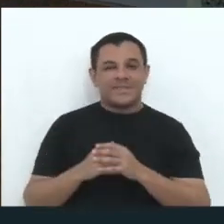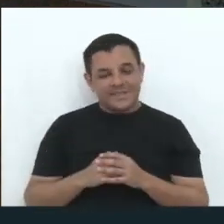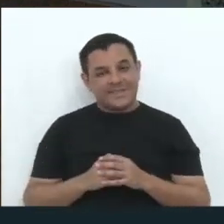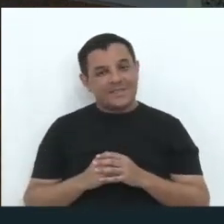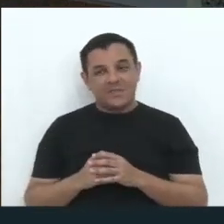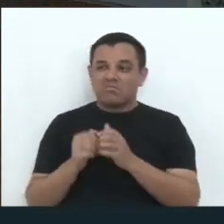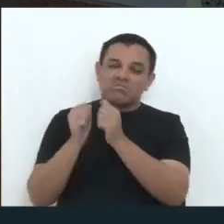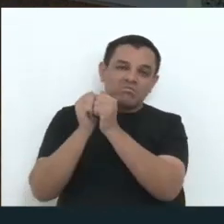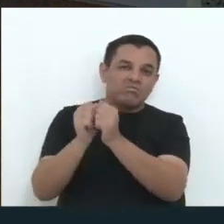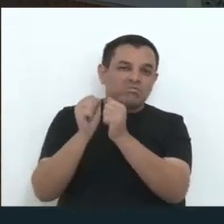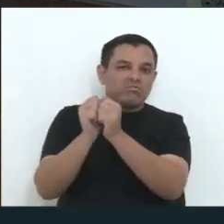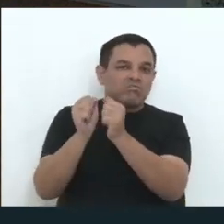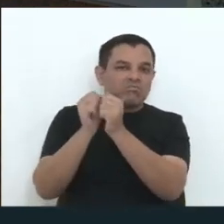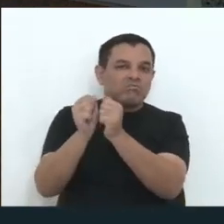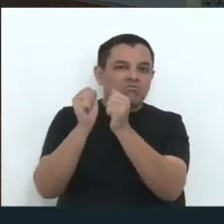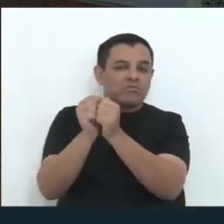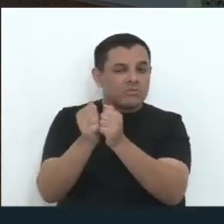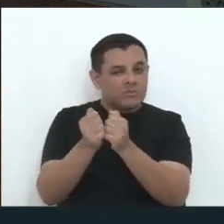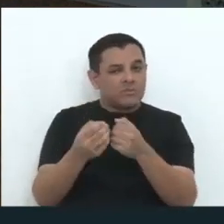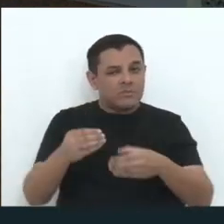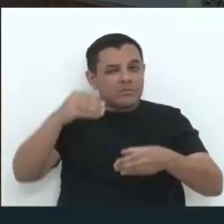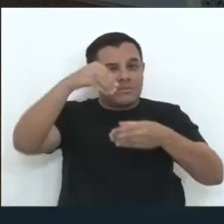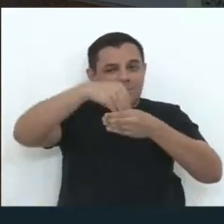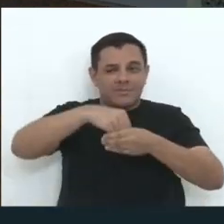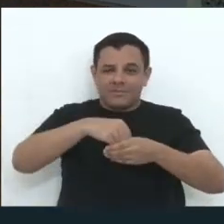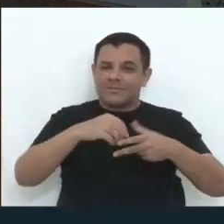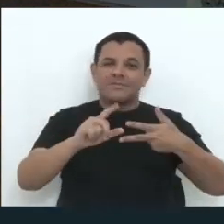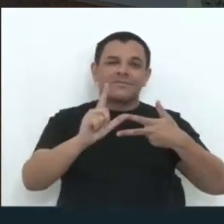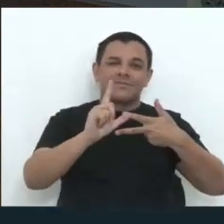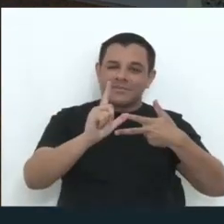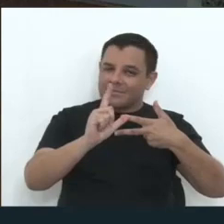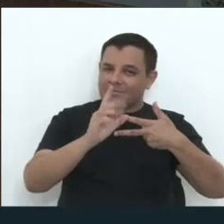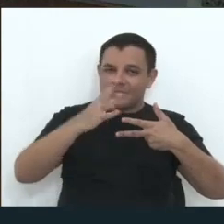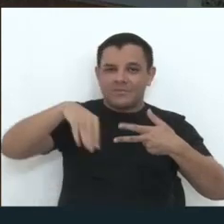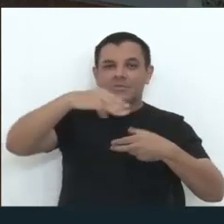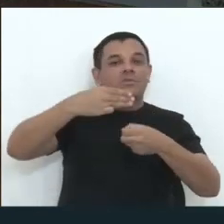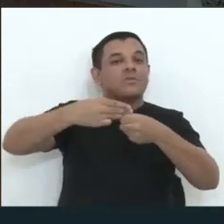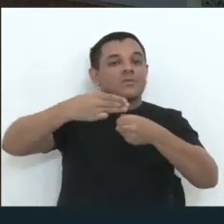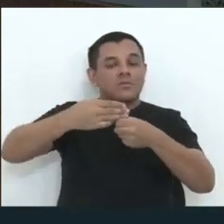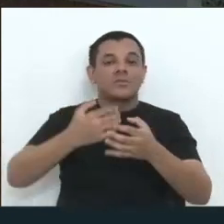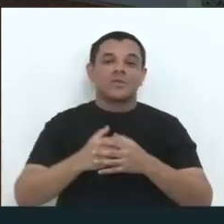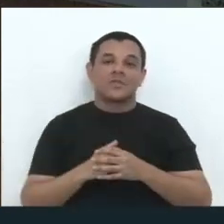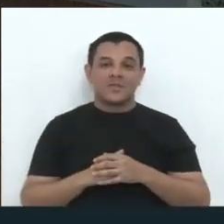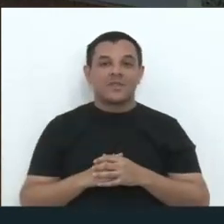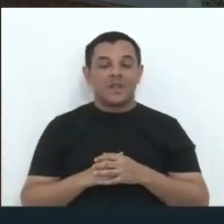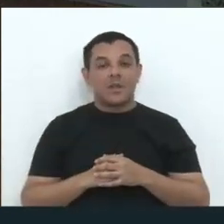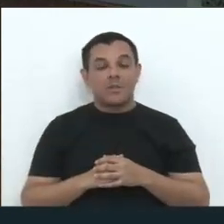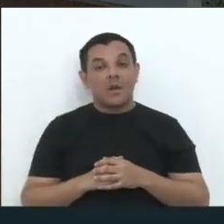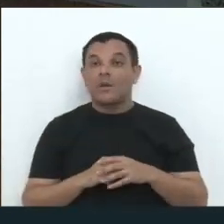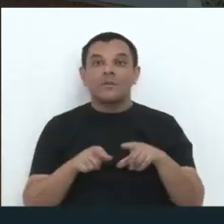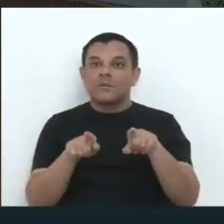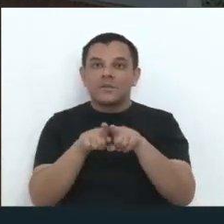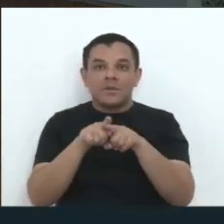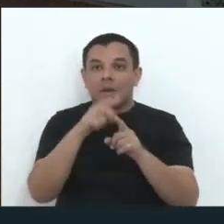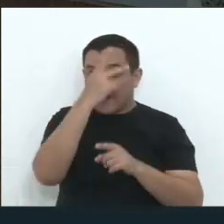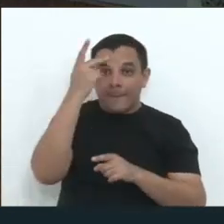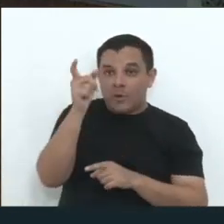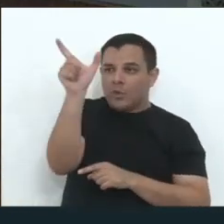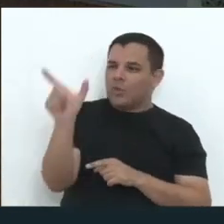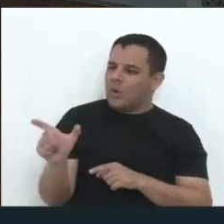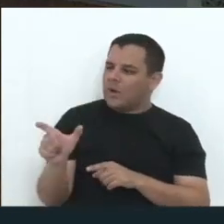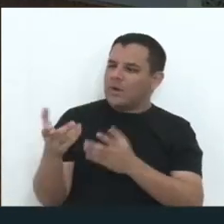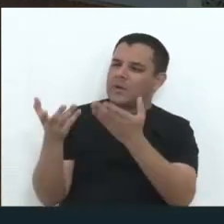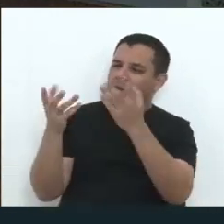convívio dentro do Legislativo Municipal, principalmente, mas também pela pessoa, pelo ser humano,